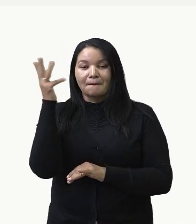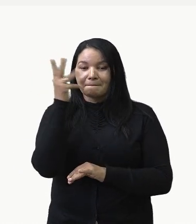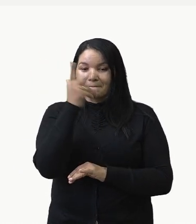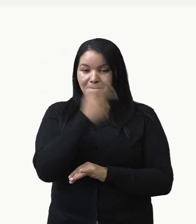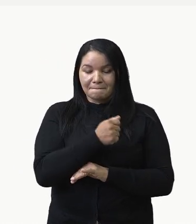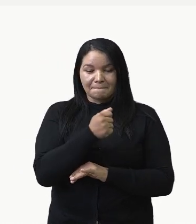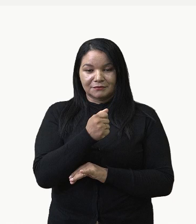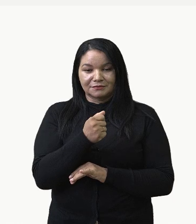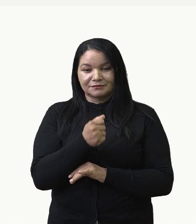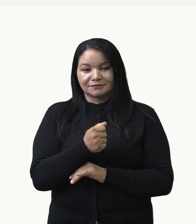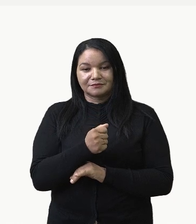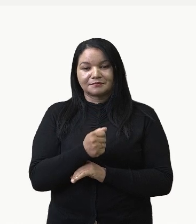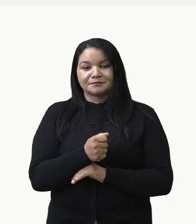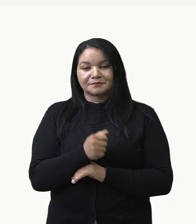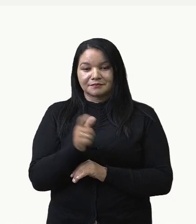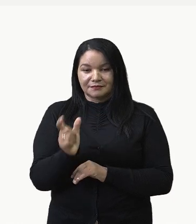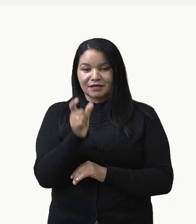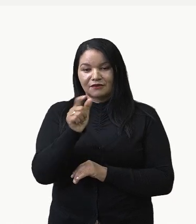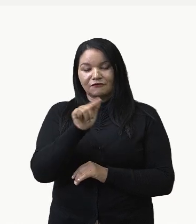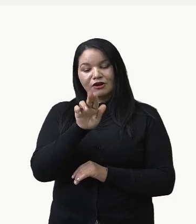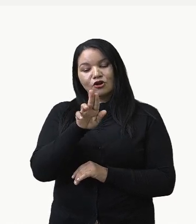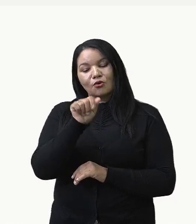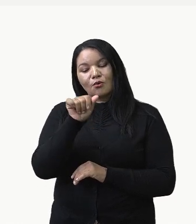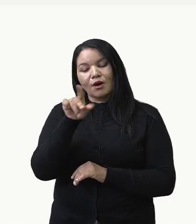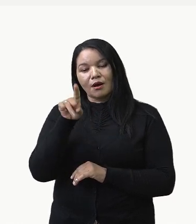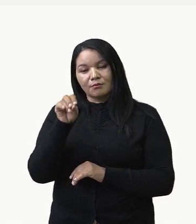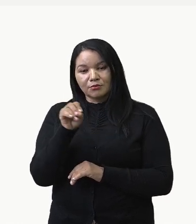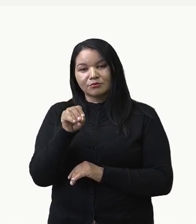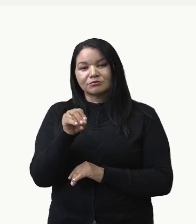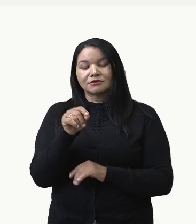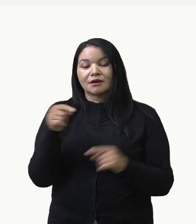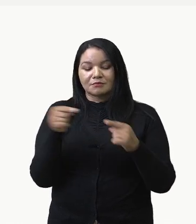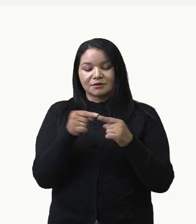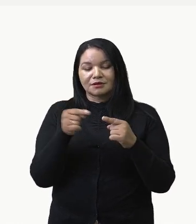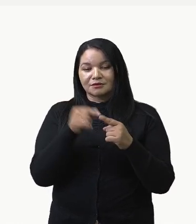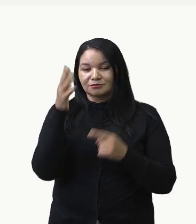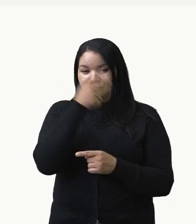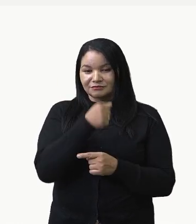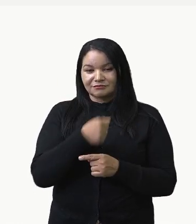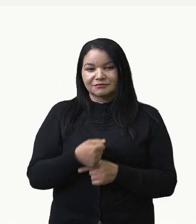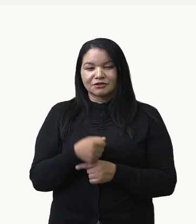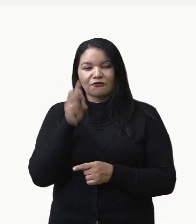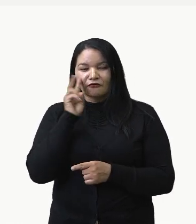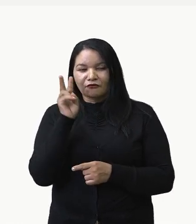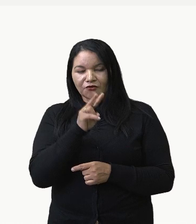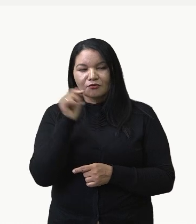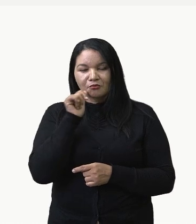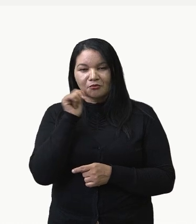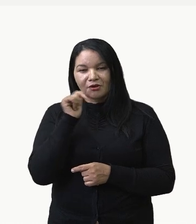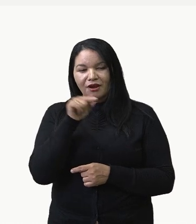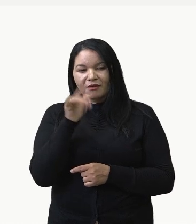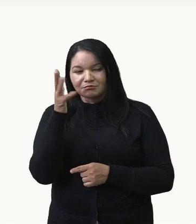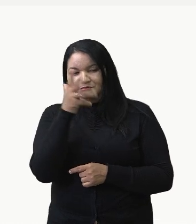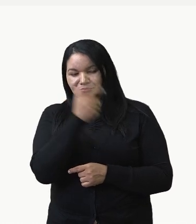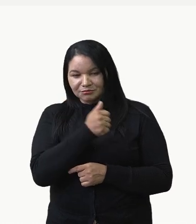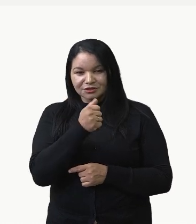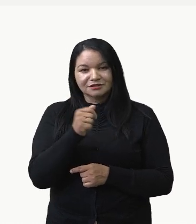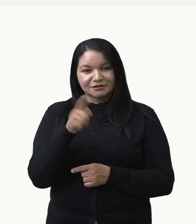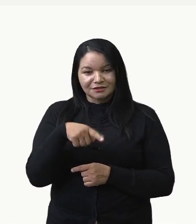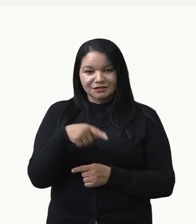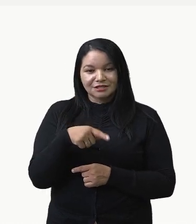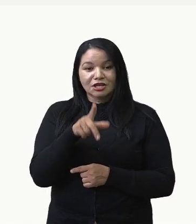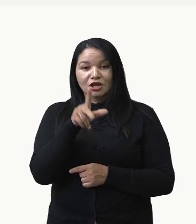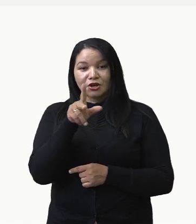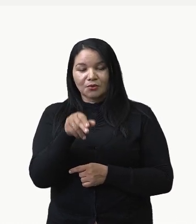Guapa Guapa significa bonito aqui no Brasil a gente não diz olha tu viu aquela menina ali uma gatinha né a